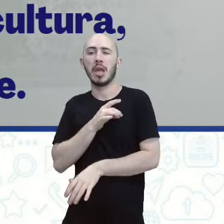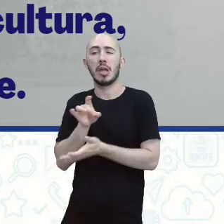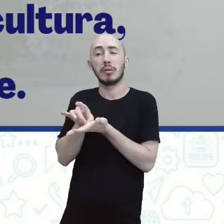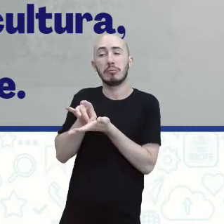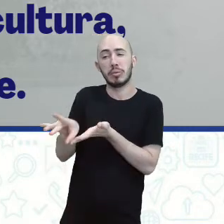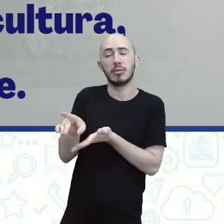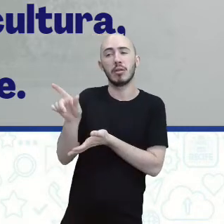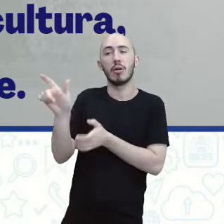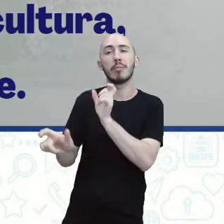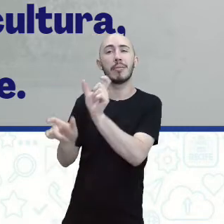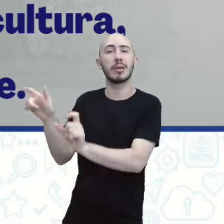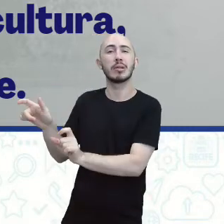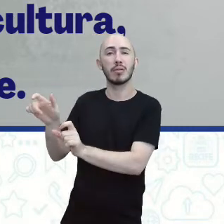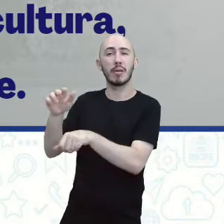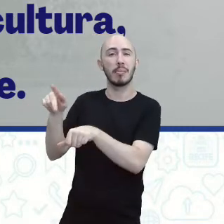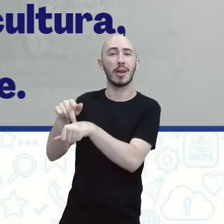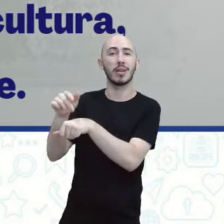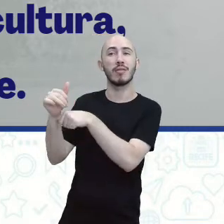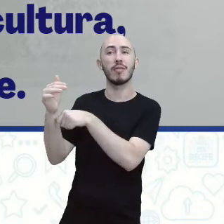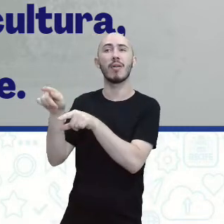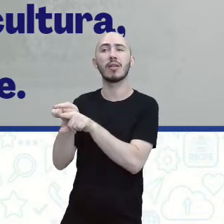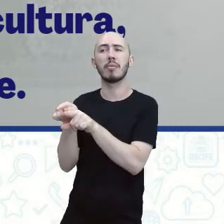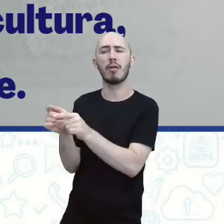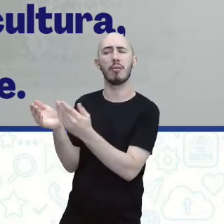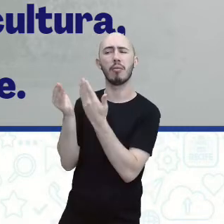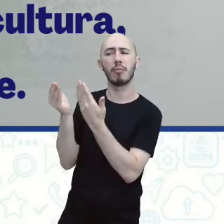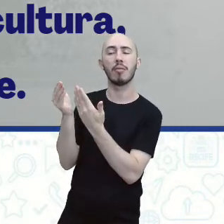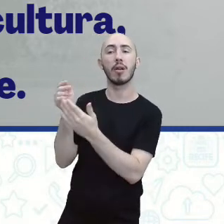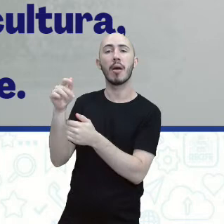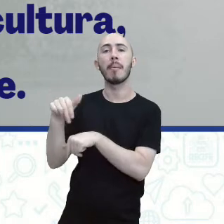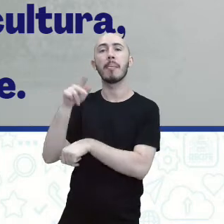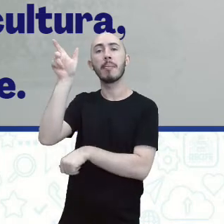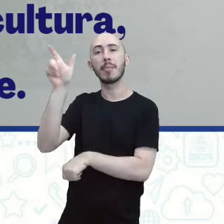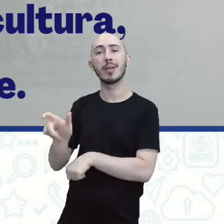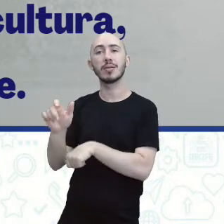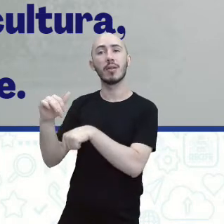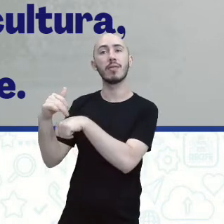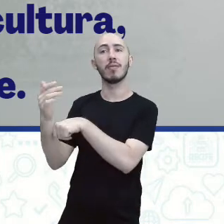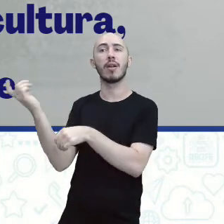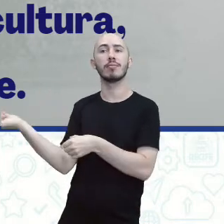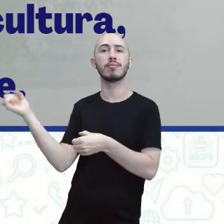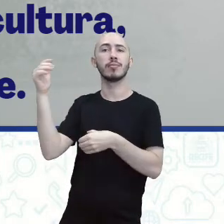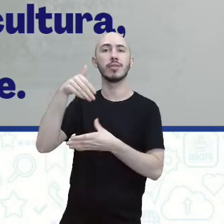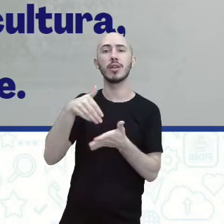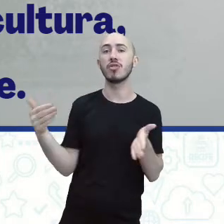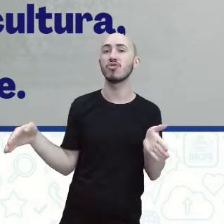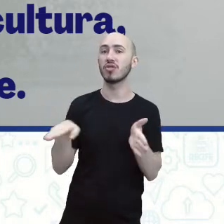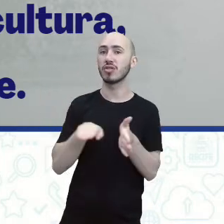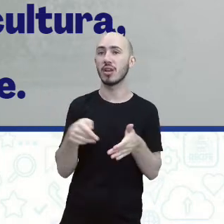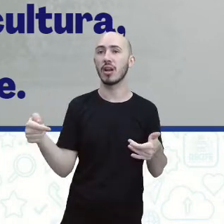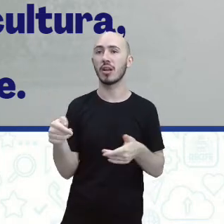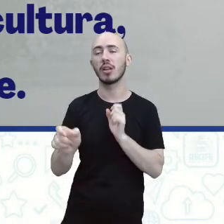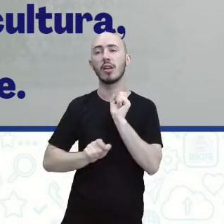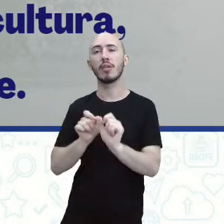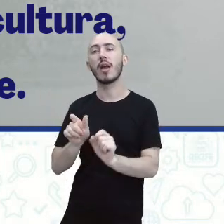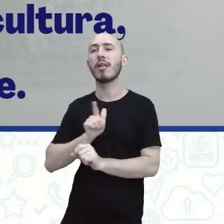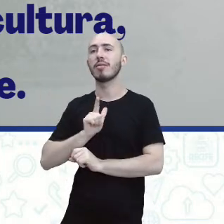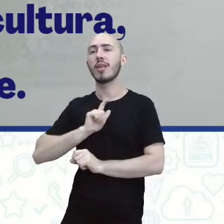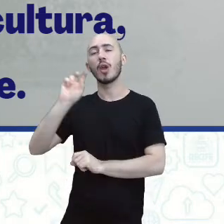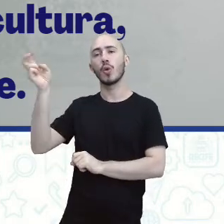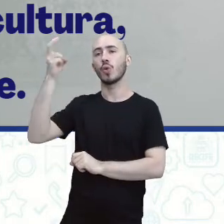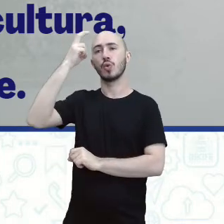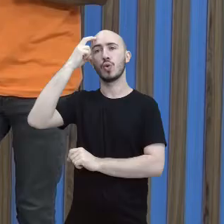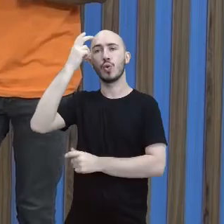estrangeiros, a desconfiança em relação à pessoa que vem de fora do seu país, com uma cultura, hábito, etnias e